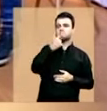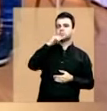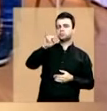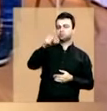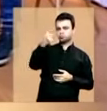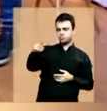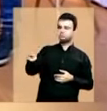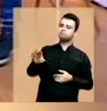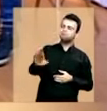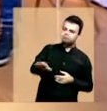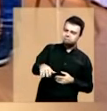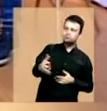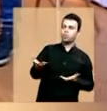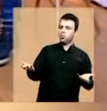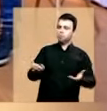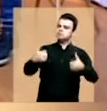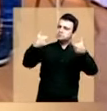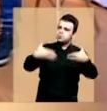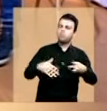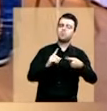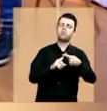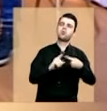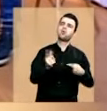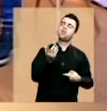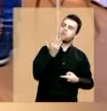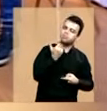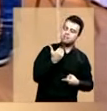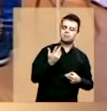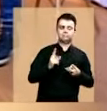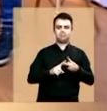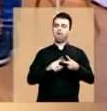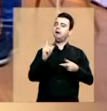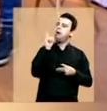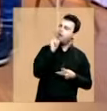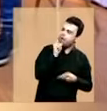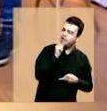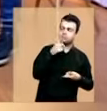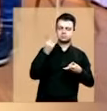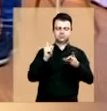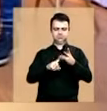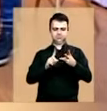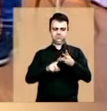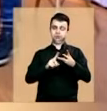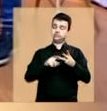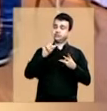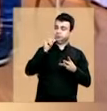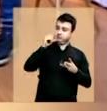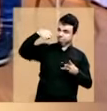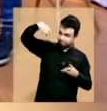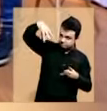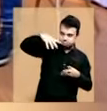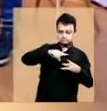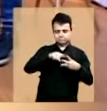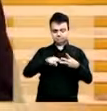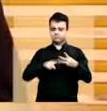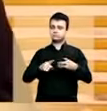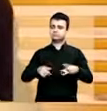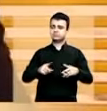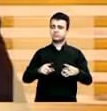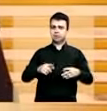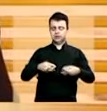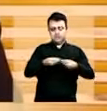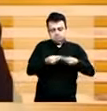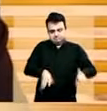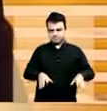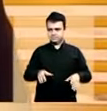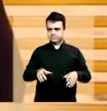várias coisas que são palpáveis, né? Falou de comida, falou de água, de energia, de dinheiro,